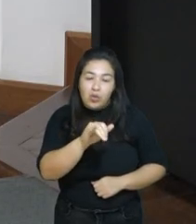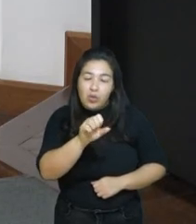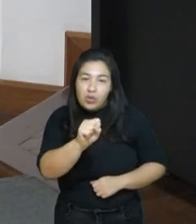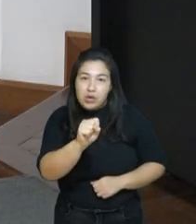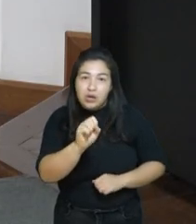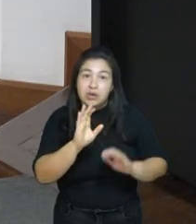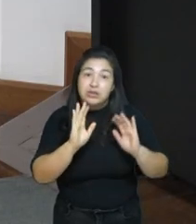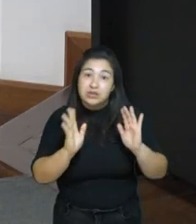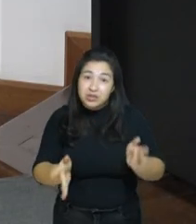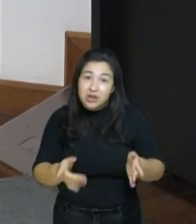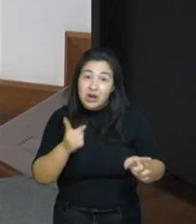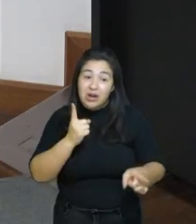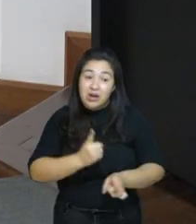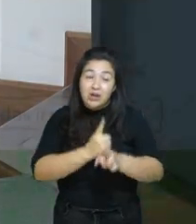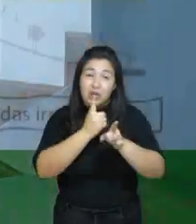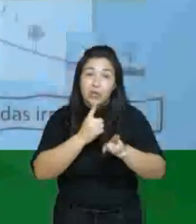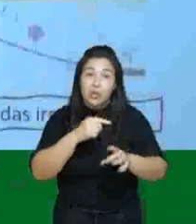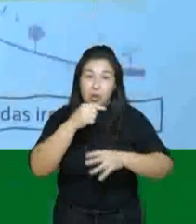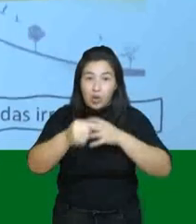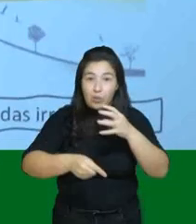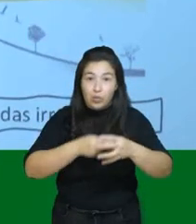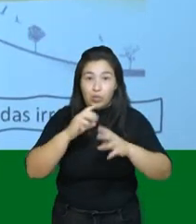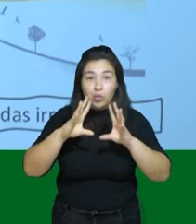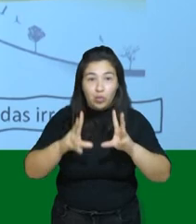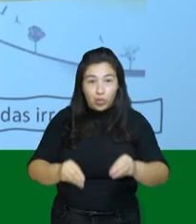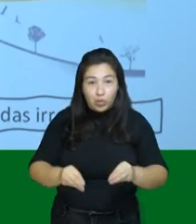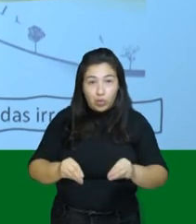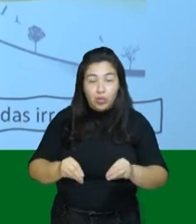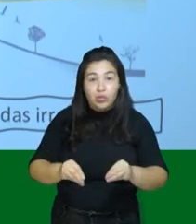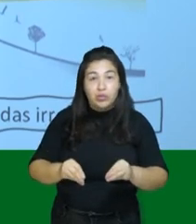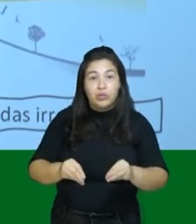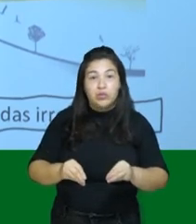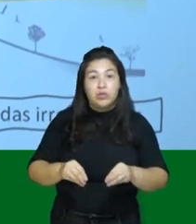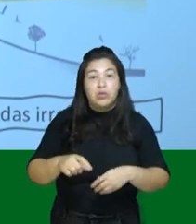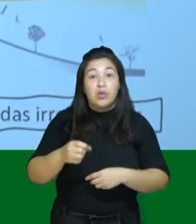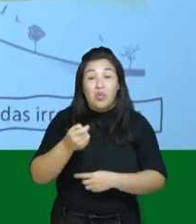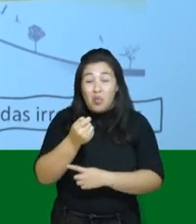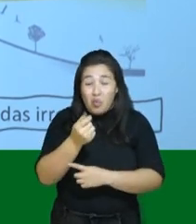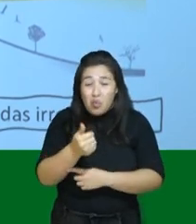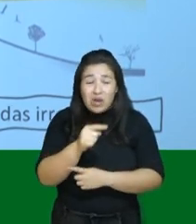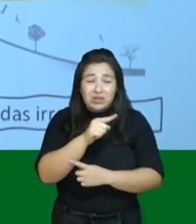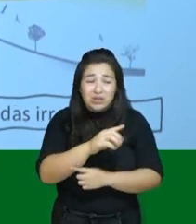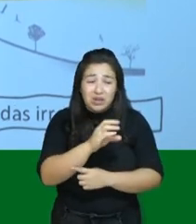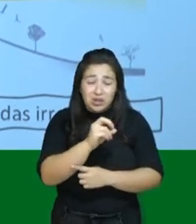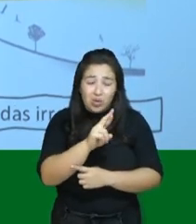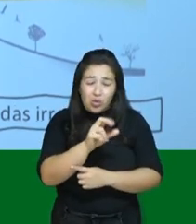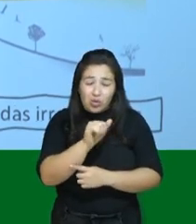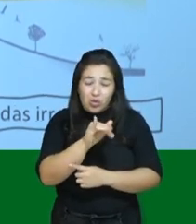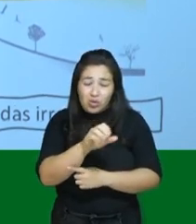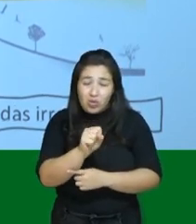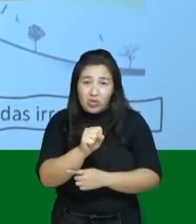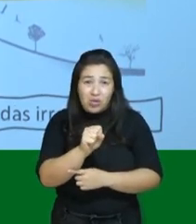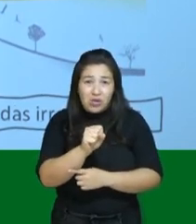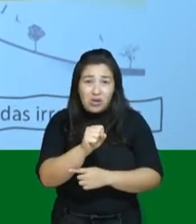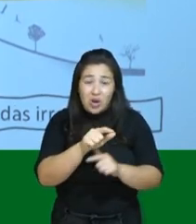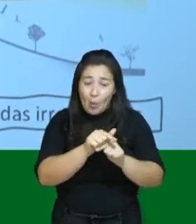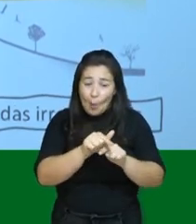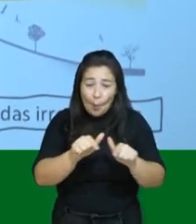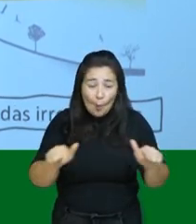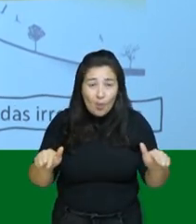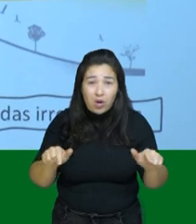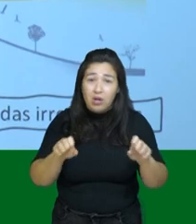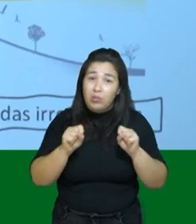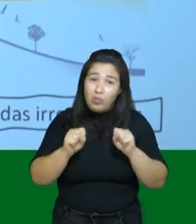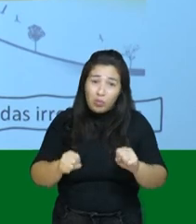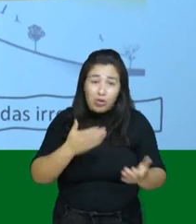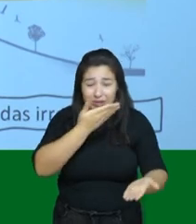já identificou que, e a gente mundialmente, que os corais já estão quase chegando ao ponto de irreversibilidade, e a gente